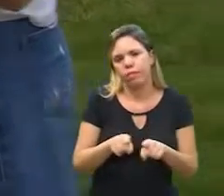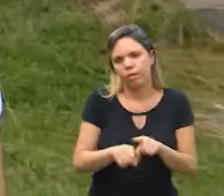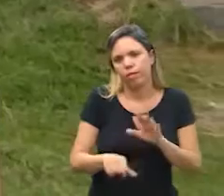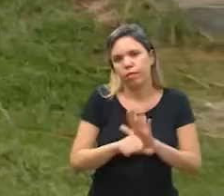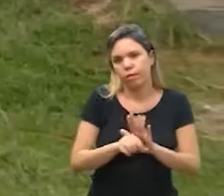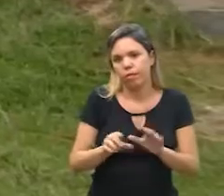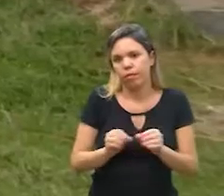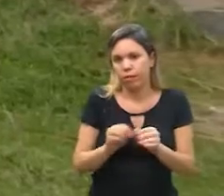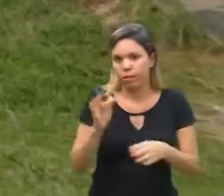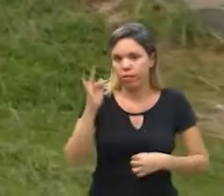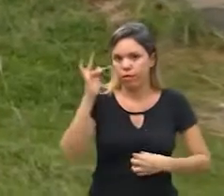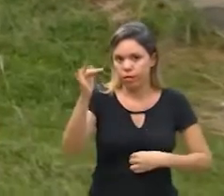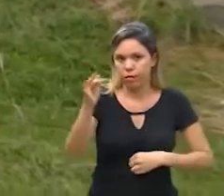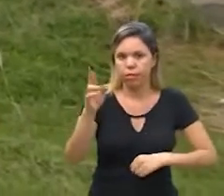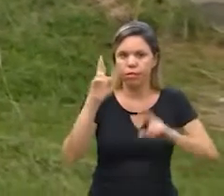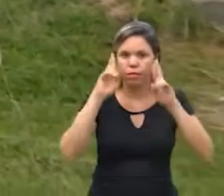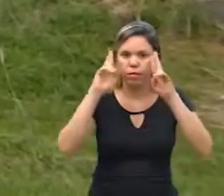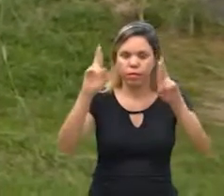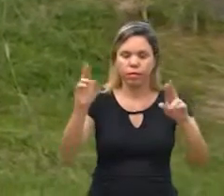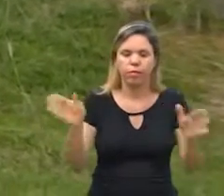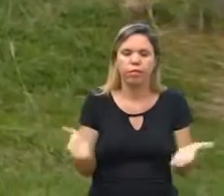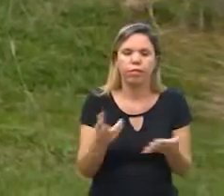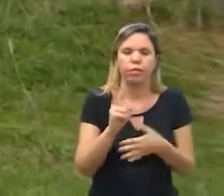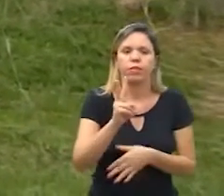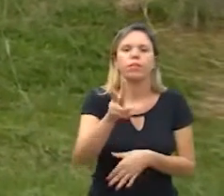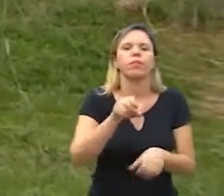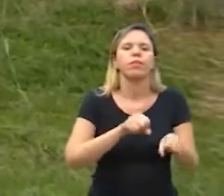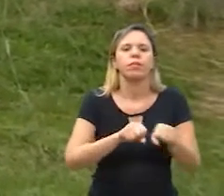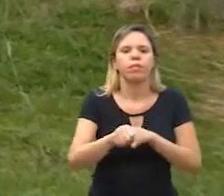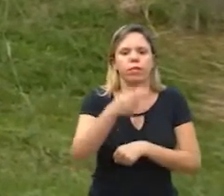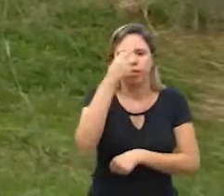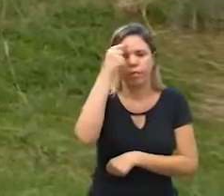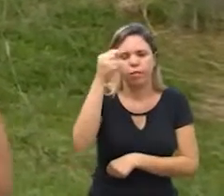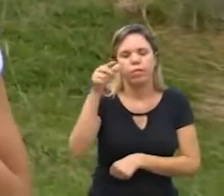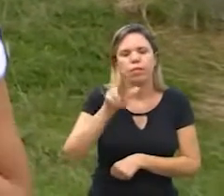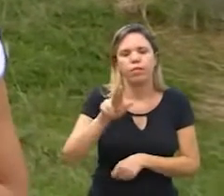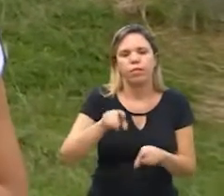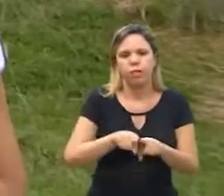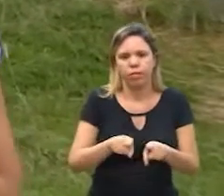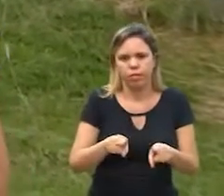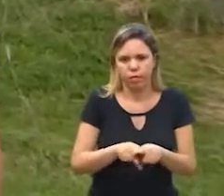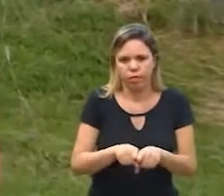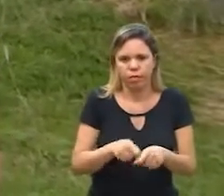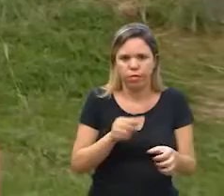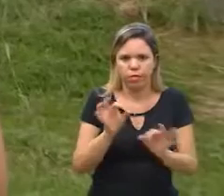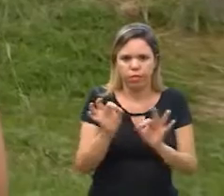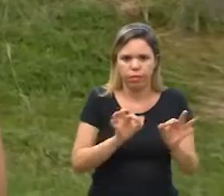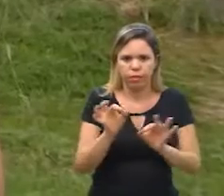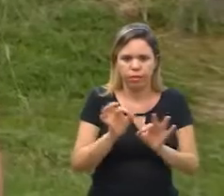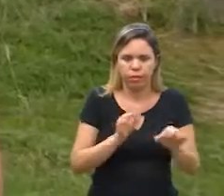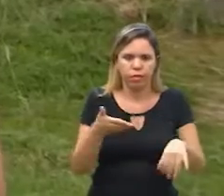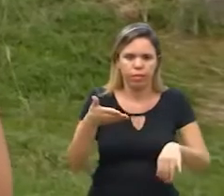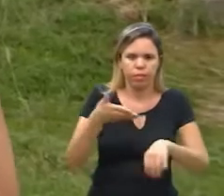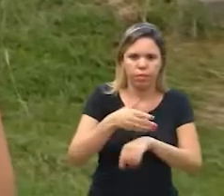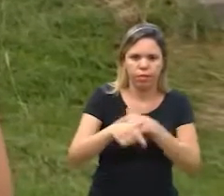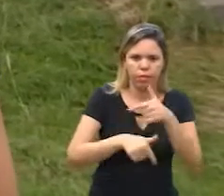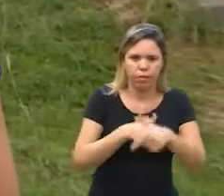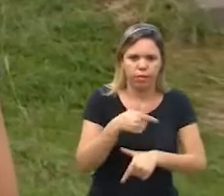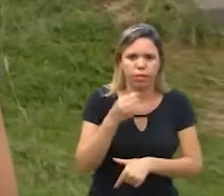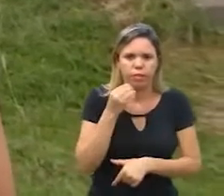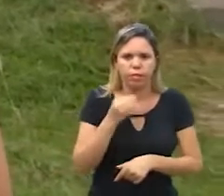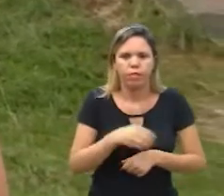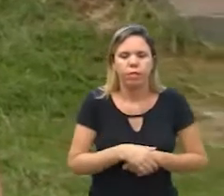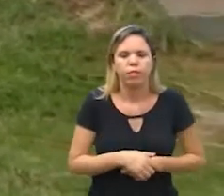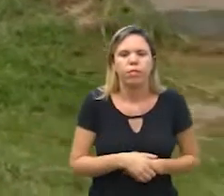ato infracional ter um futuro digno, dar continuidade à formação acadêmica e estar ainda mais preparado para entrar